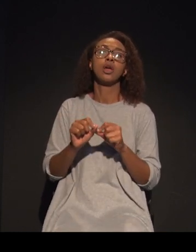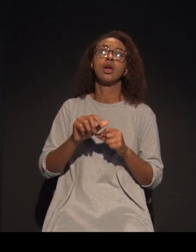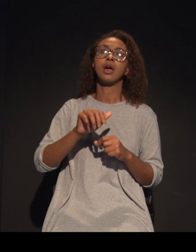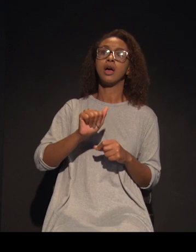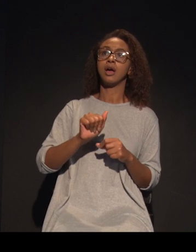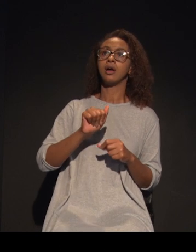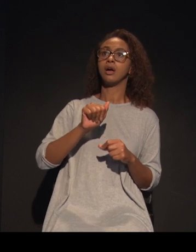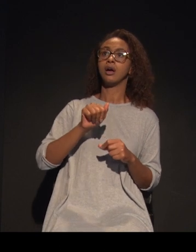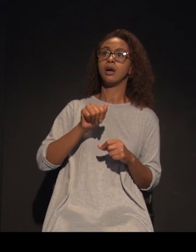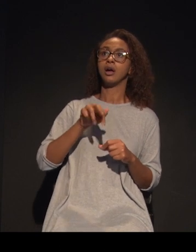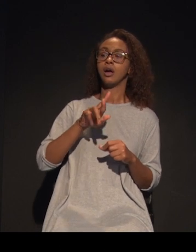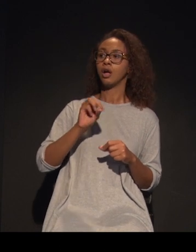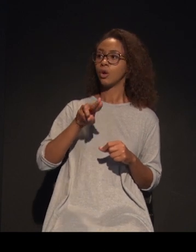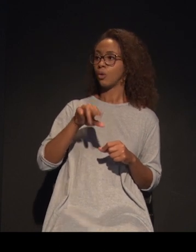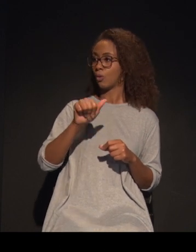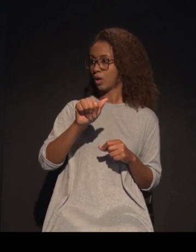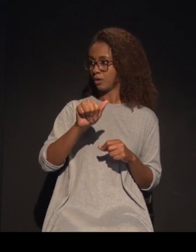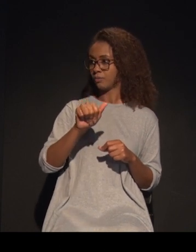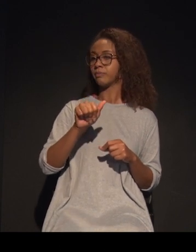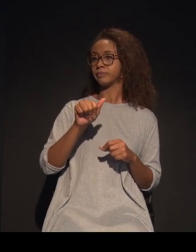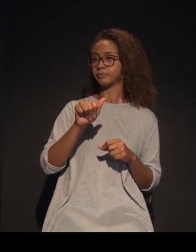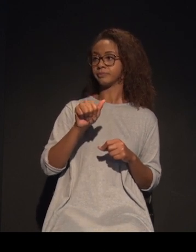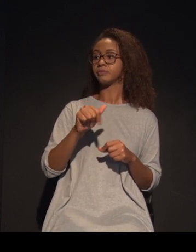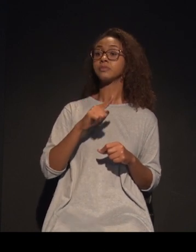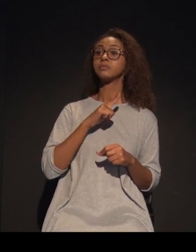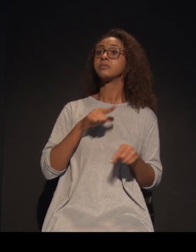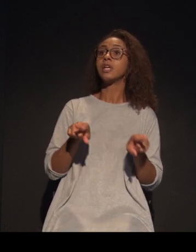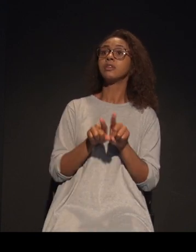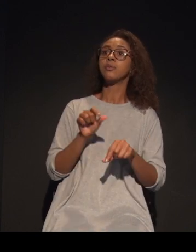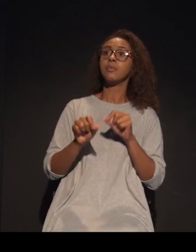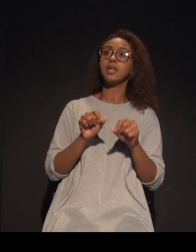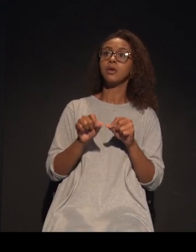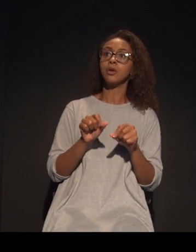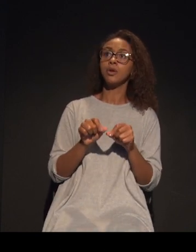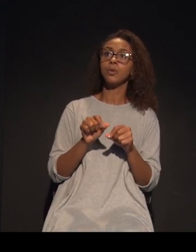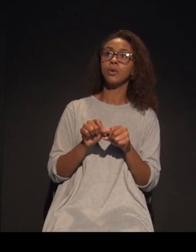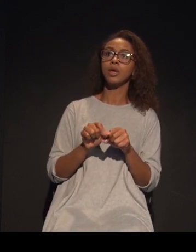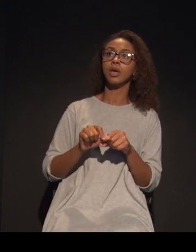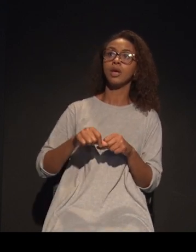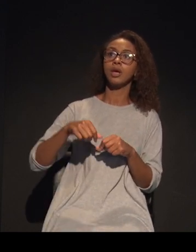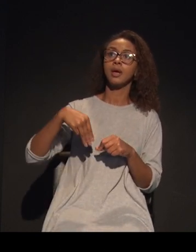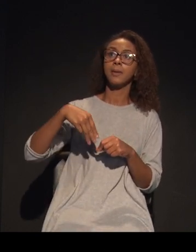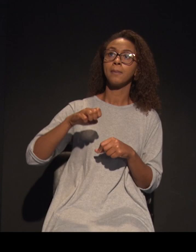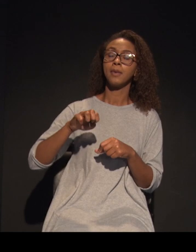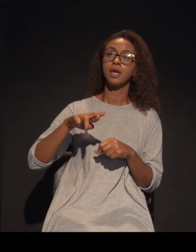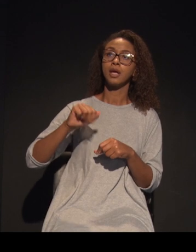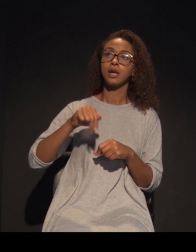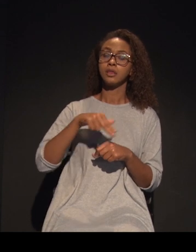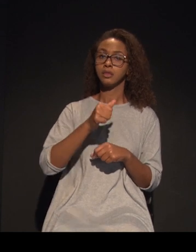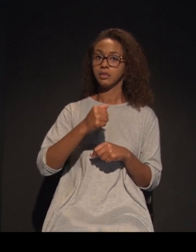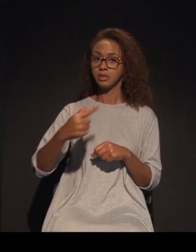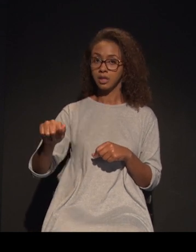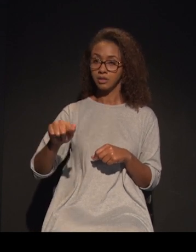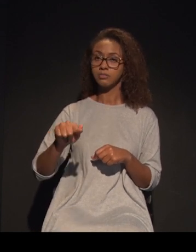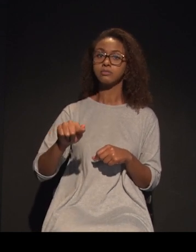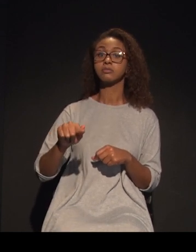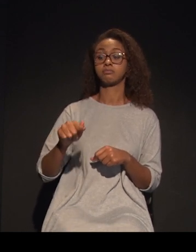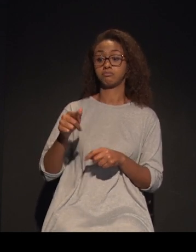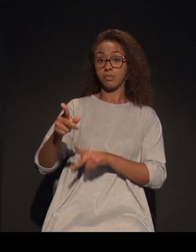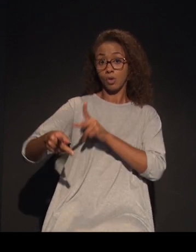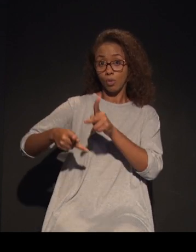a há também os apurinã ou falante de uma língua da família real acabe habitam